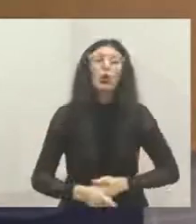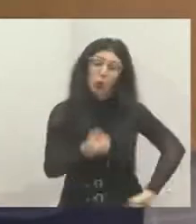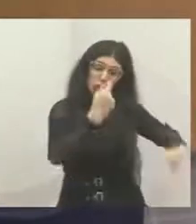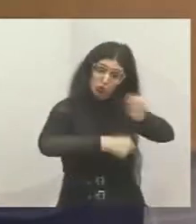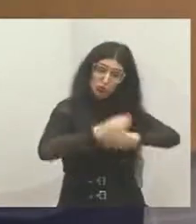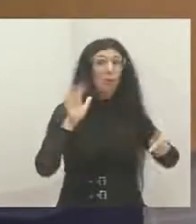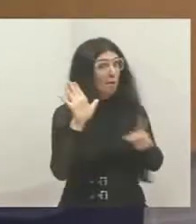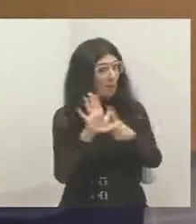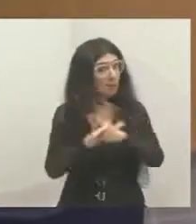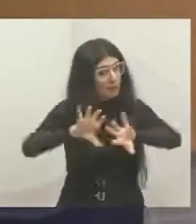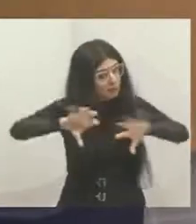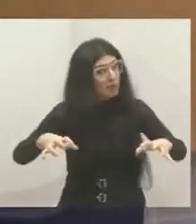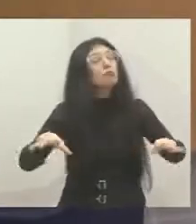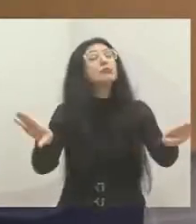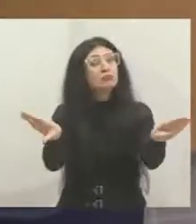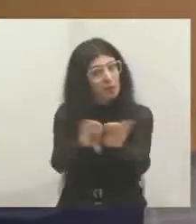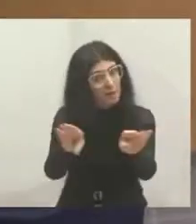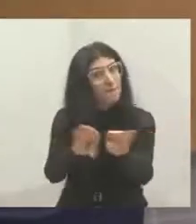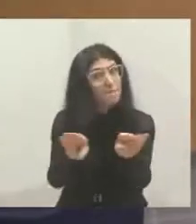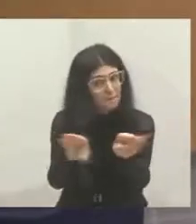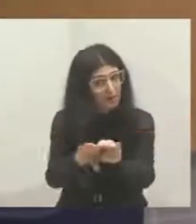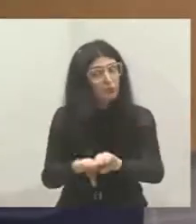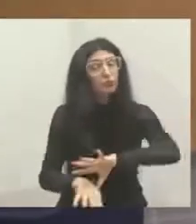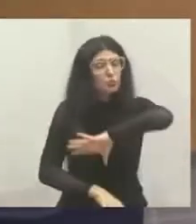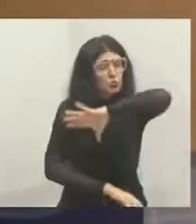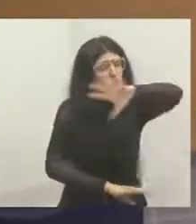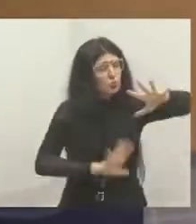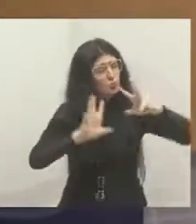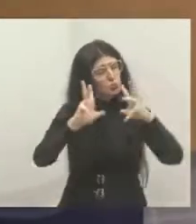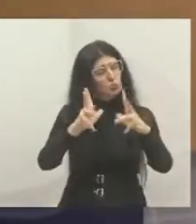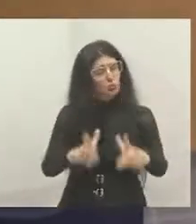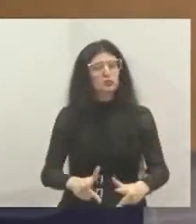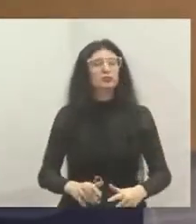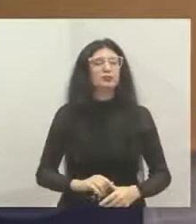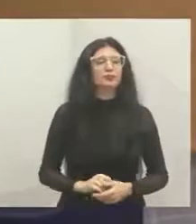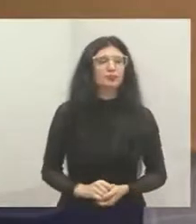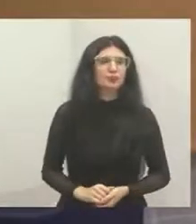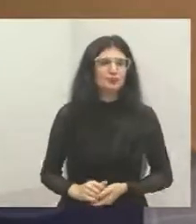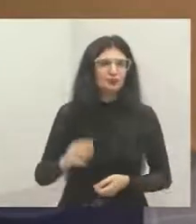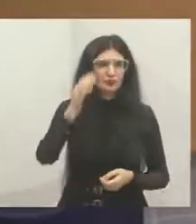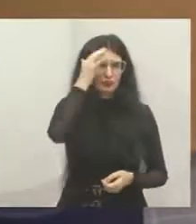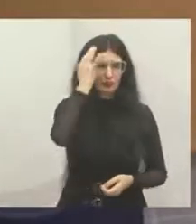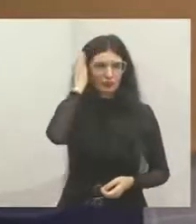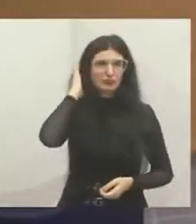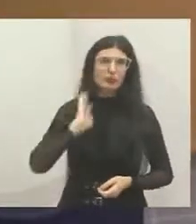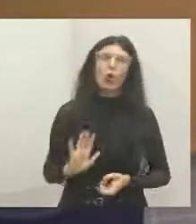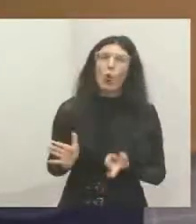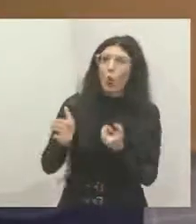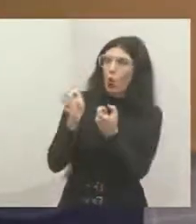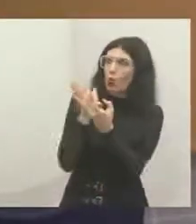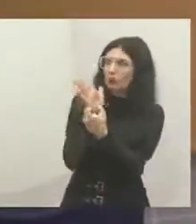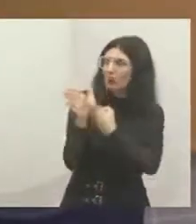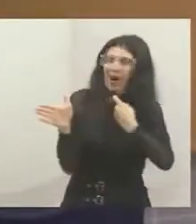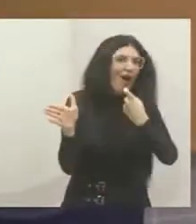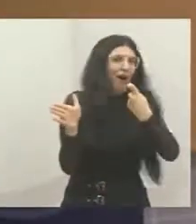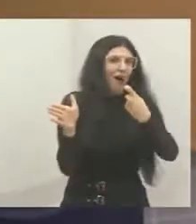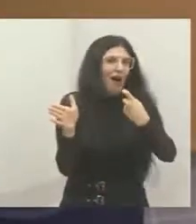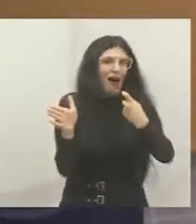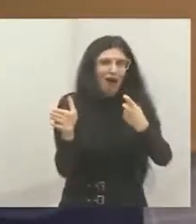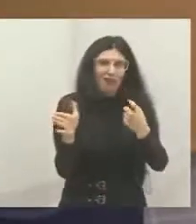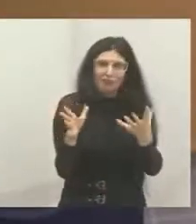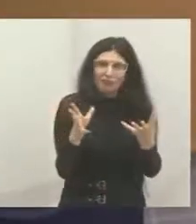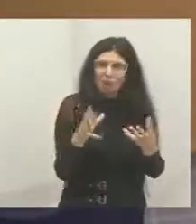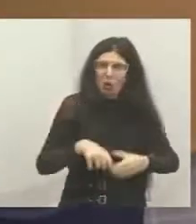consultoria hoje não é executado dentro do município, pelo menos na prefeitura. Não temos grandes contratos, né, nesse sentido. Aqui foi